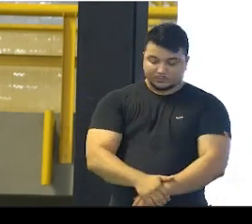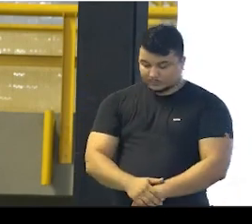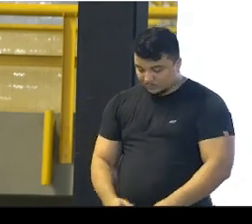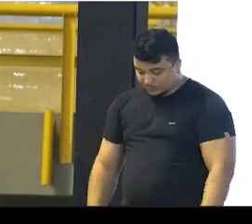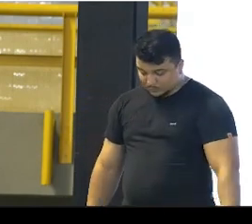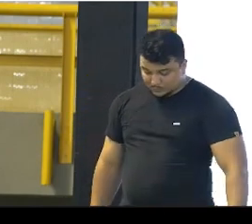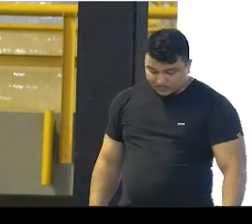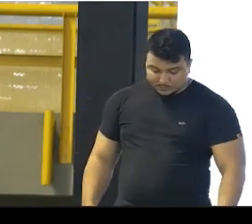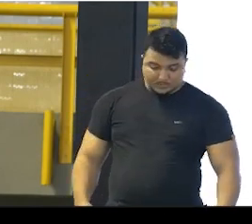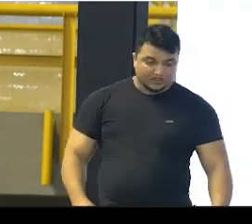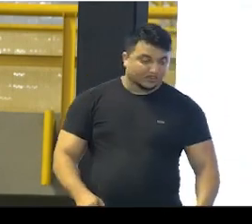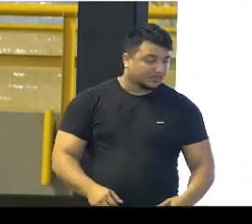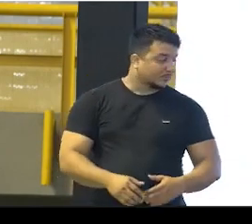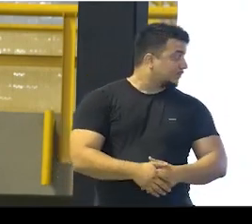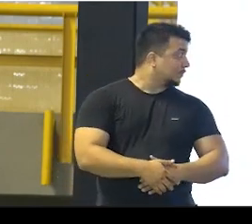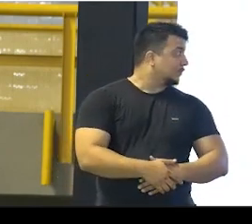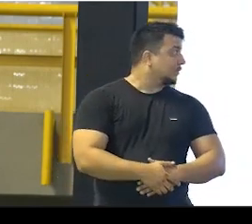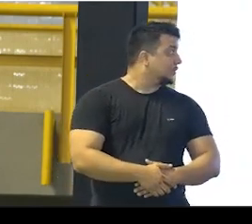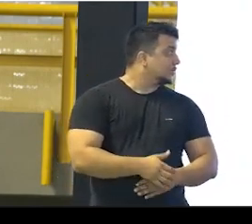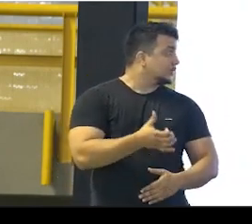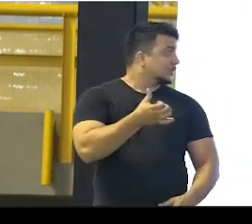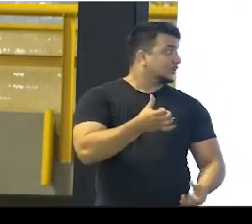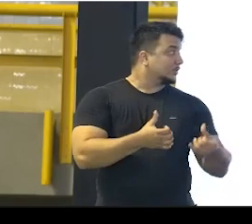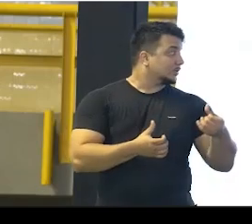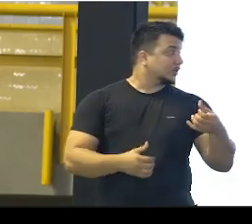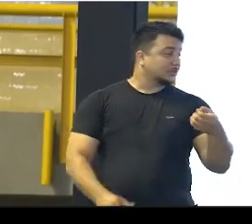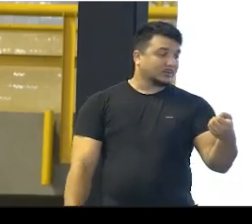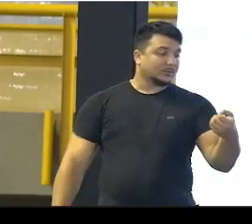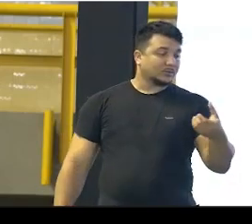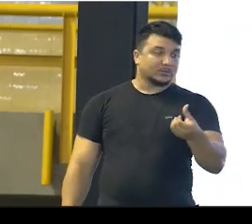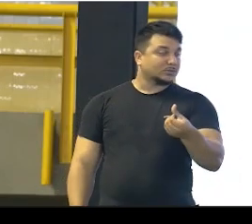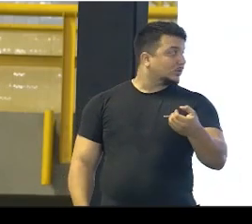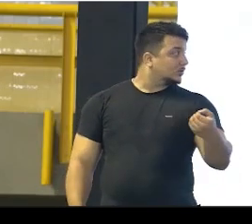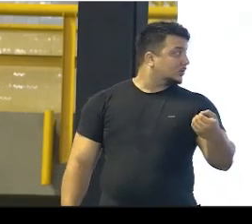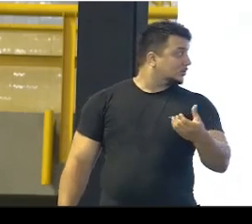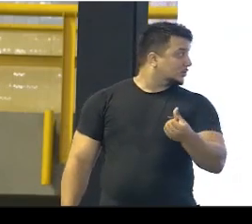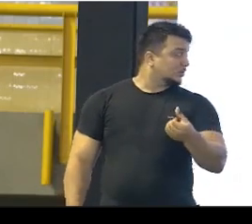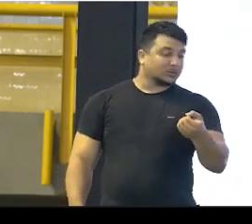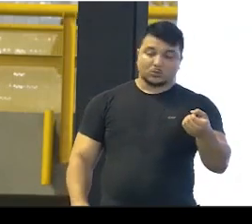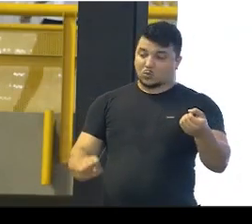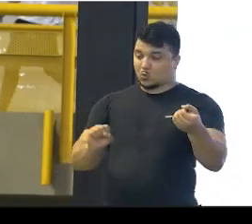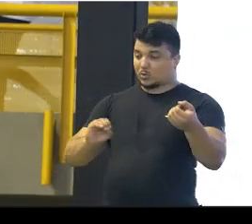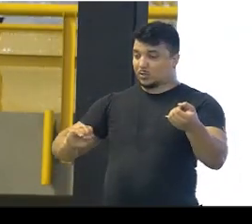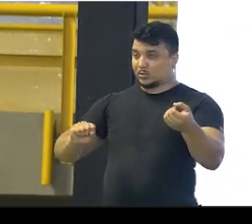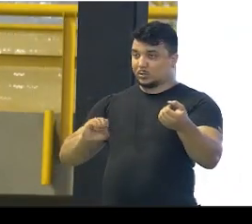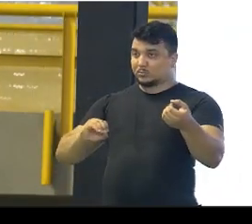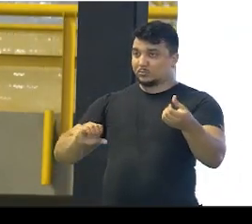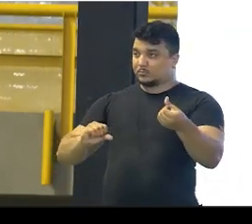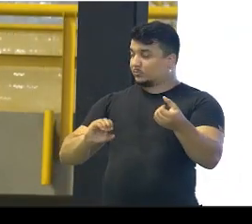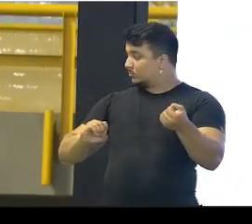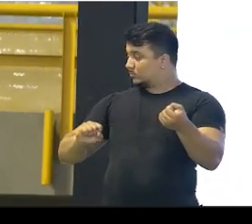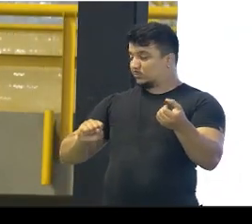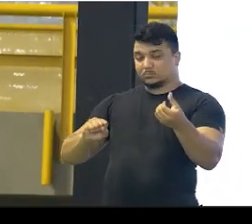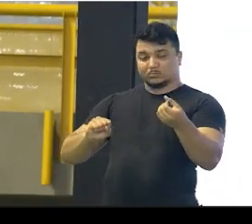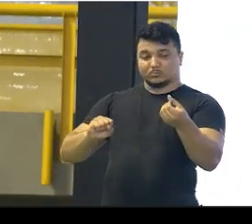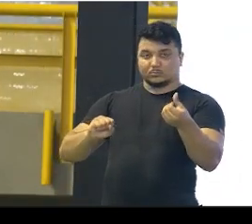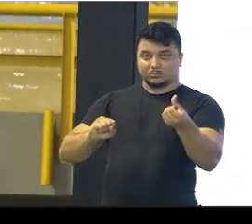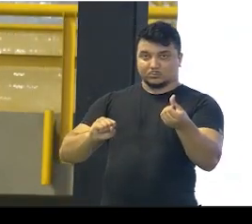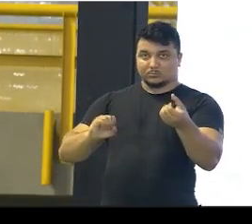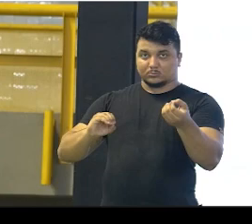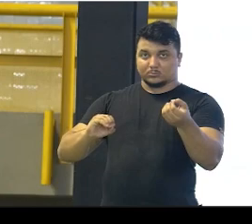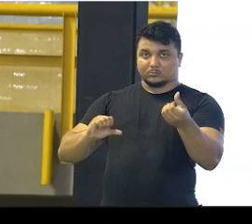preciso comprar? Veja bem, essa questão nós vamos aplicar o nosso truque do 3,